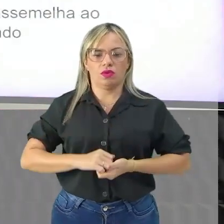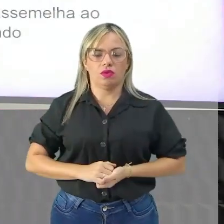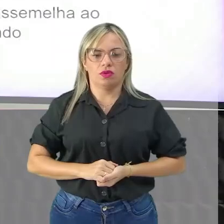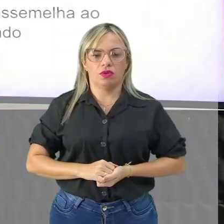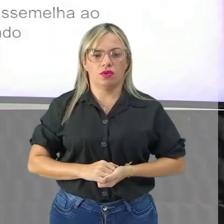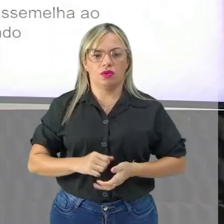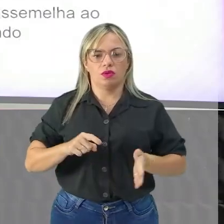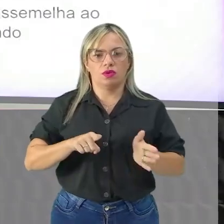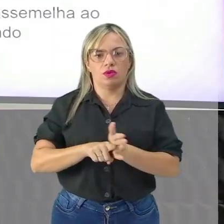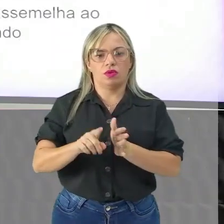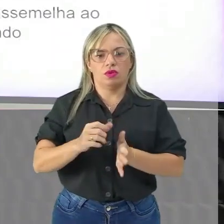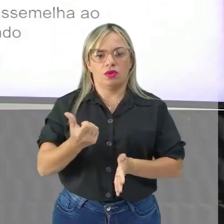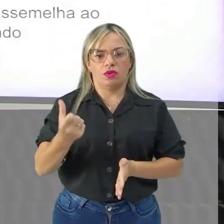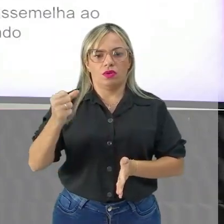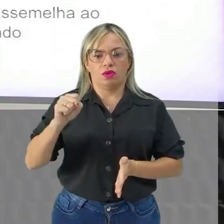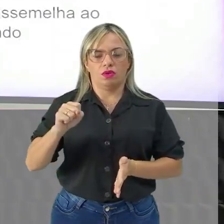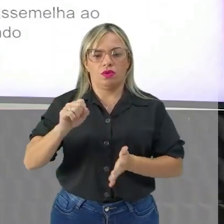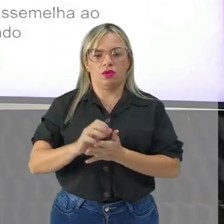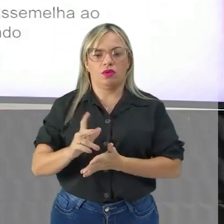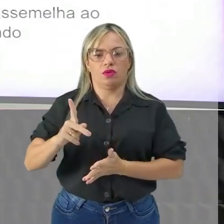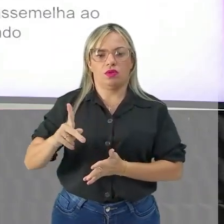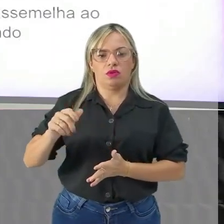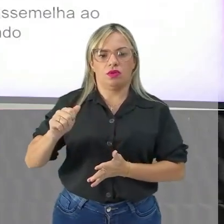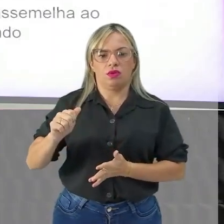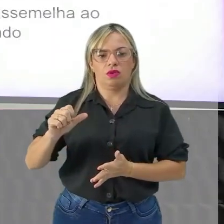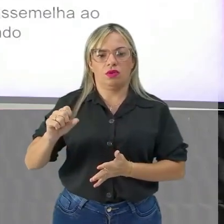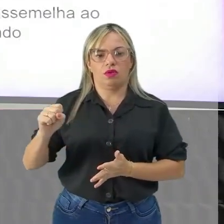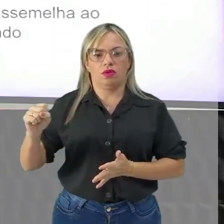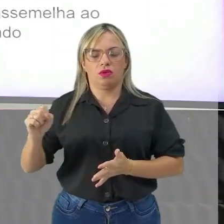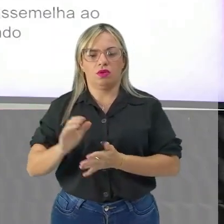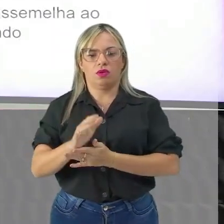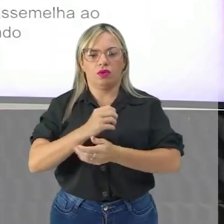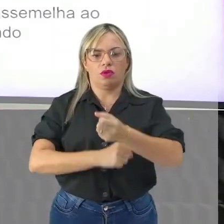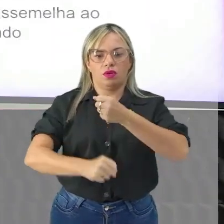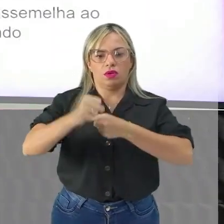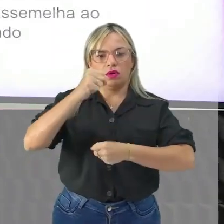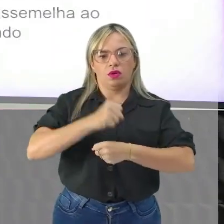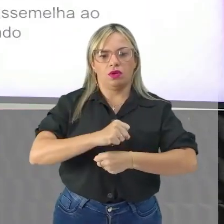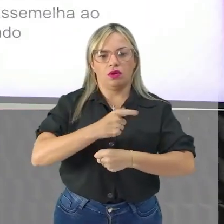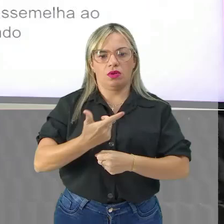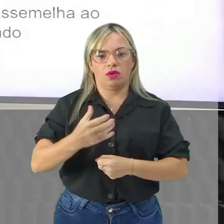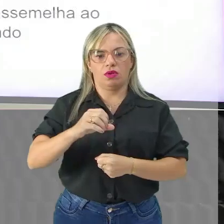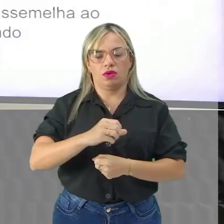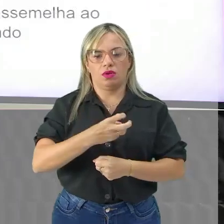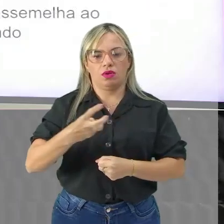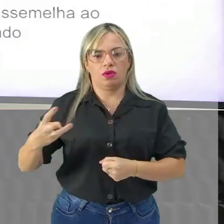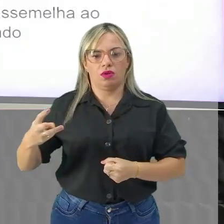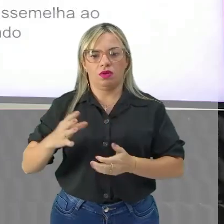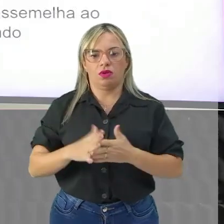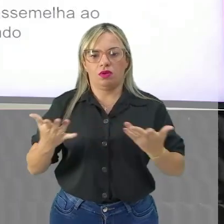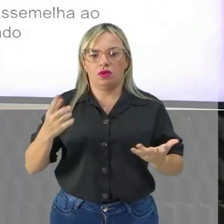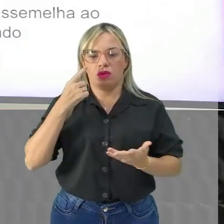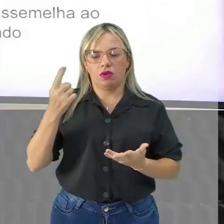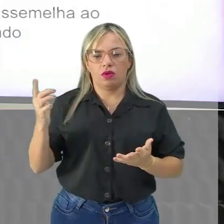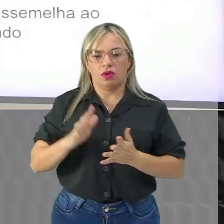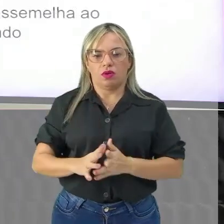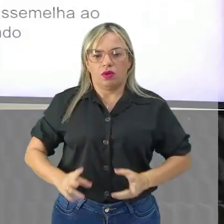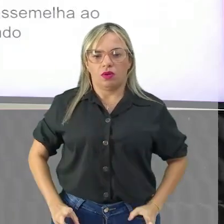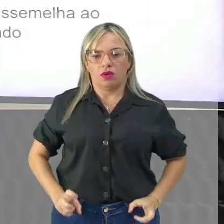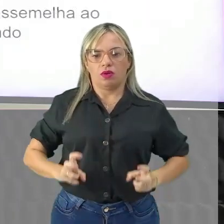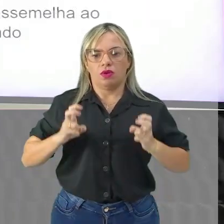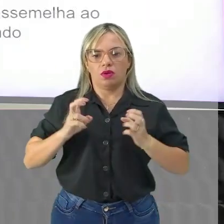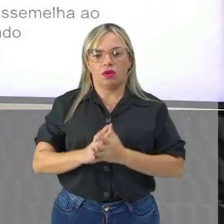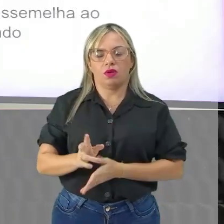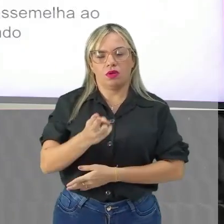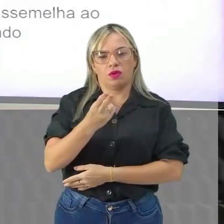Na questão 18 do PAS 2013, né, a gente tem o seguinte: câncer é